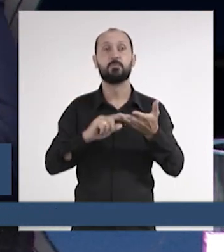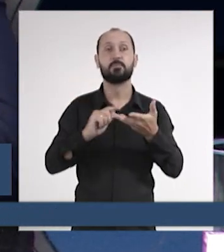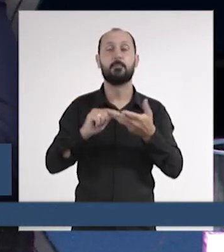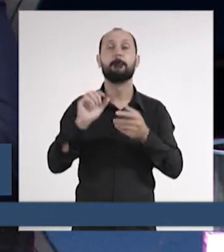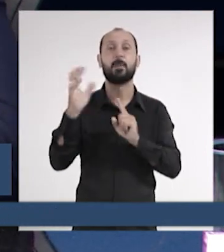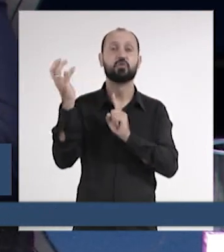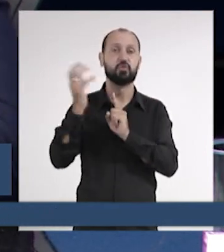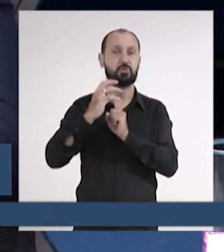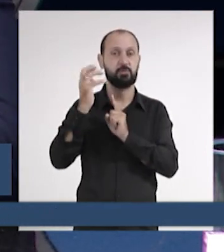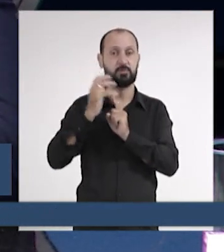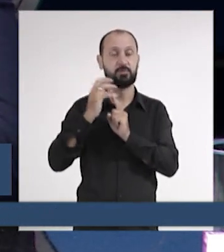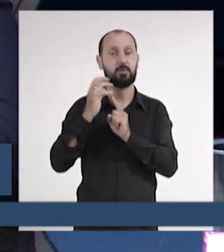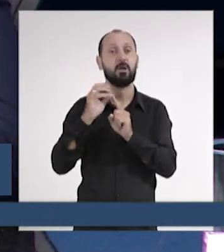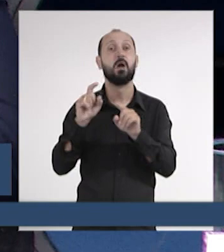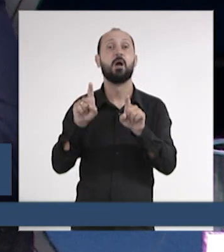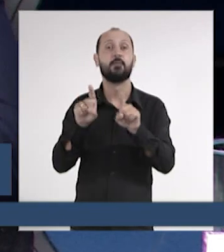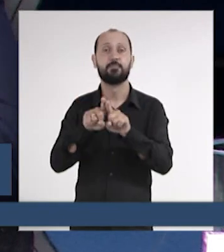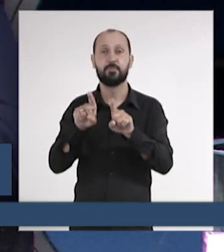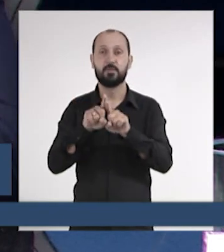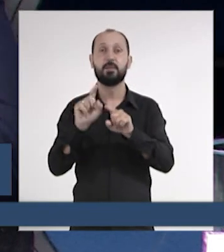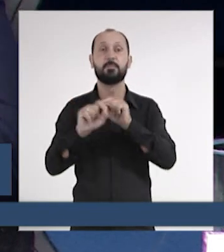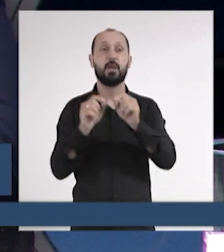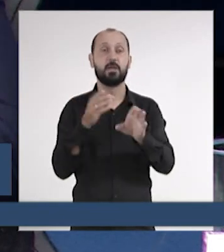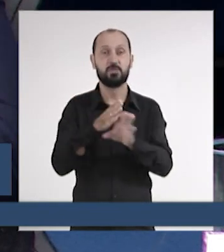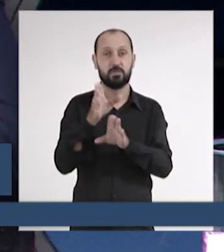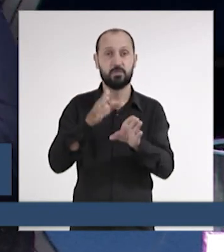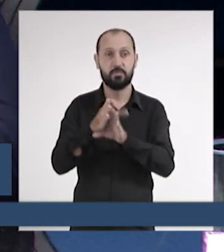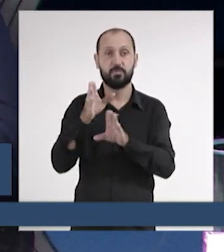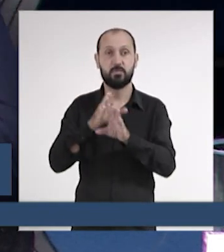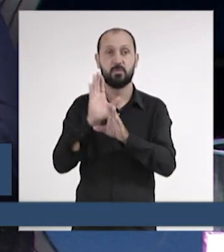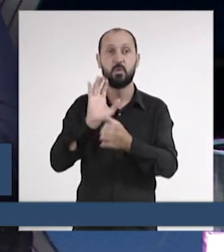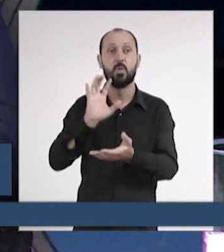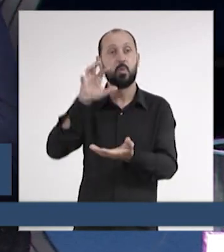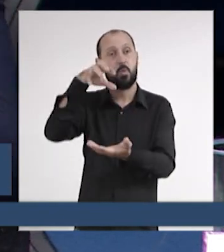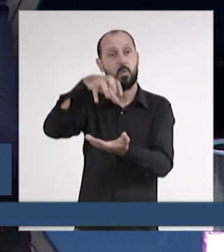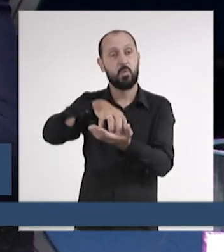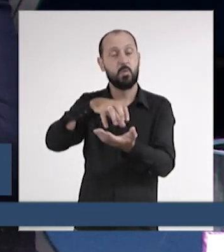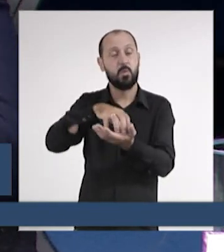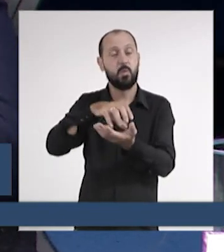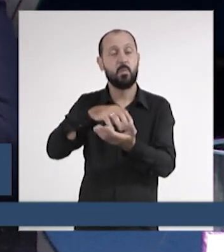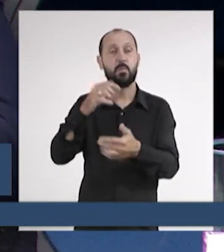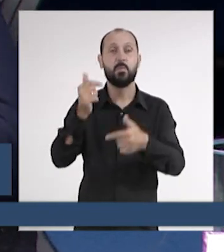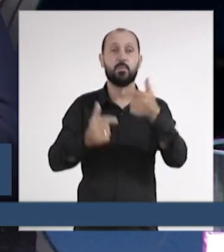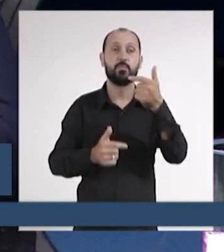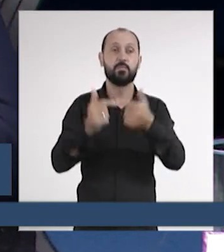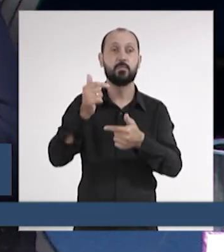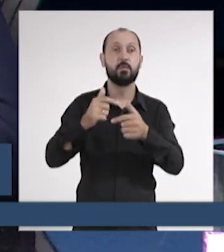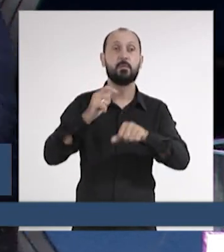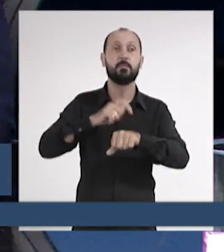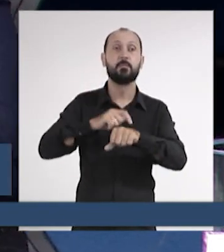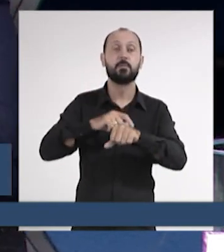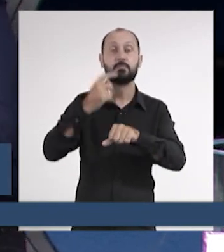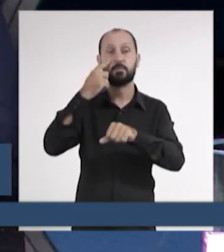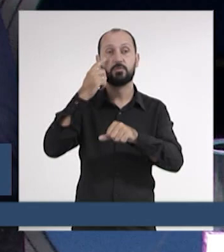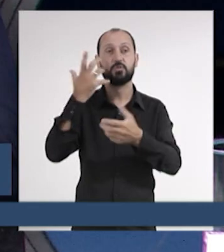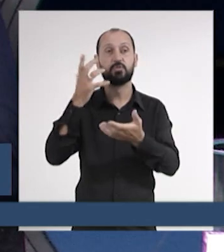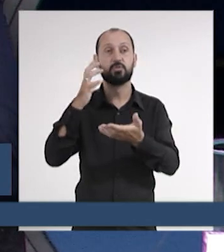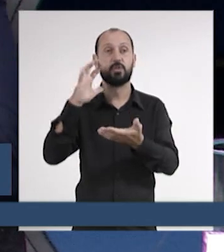podem mudar, inclusive as orientações da cúpula política, no caso, por exemplo, de uma decisão de encampação